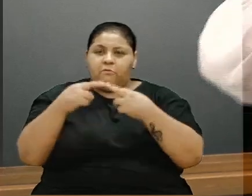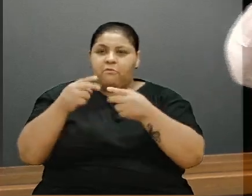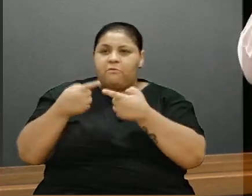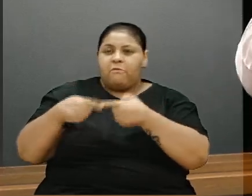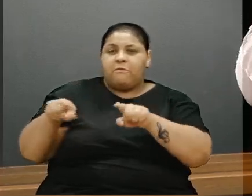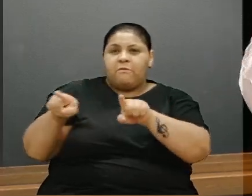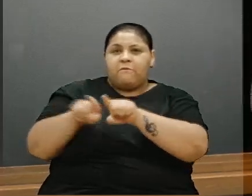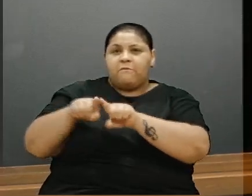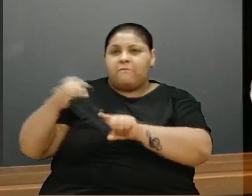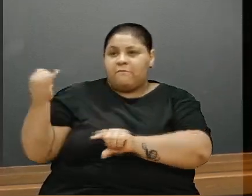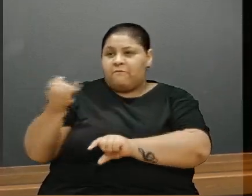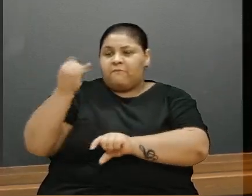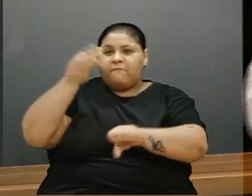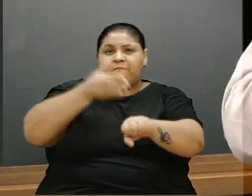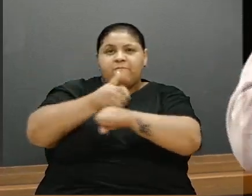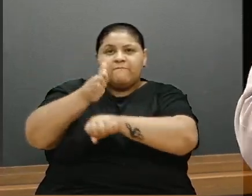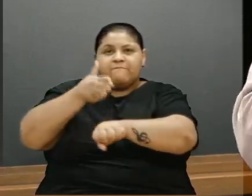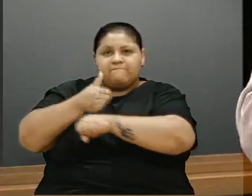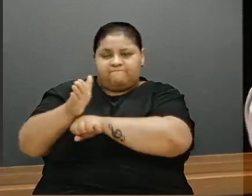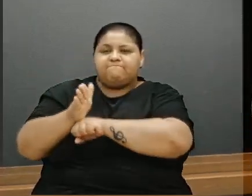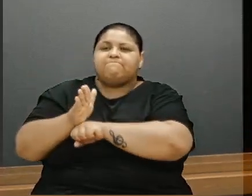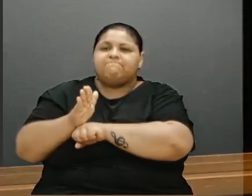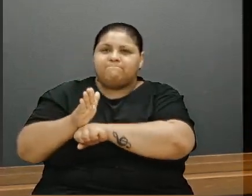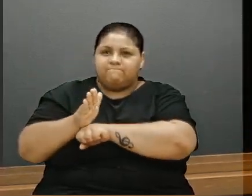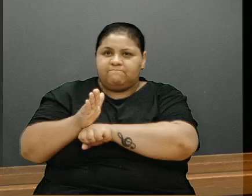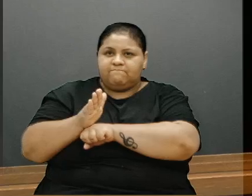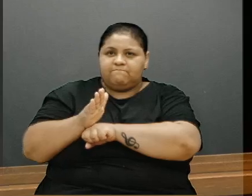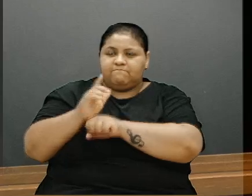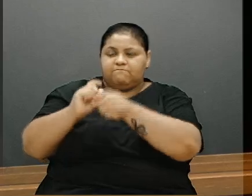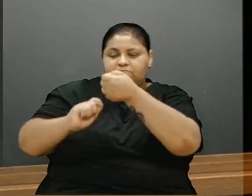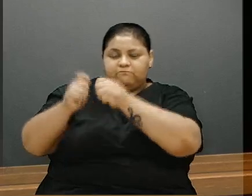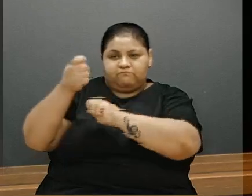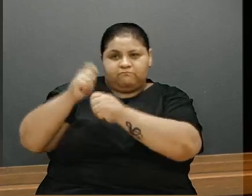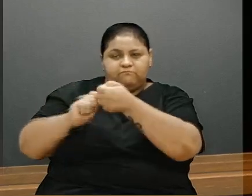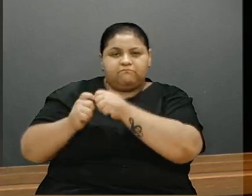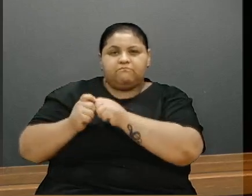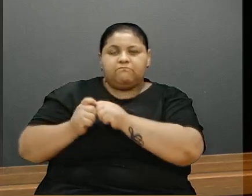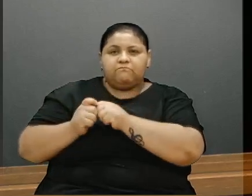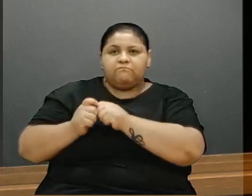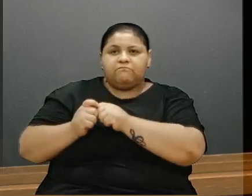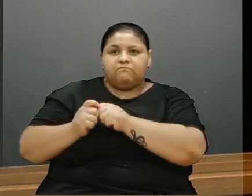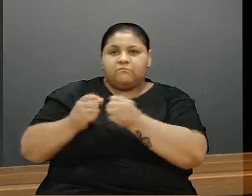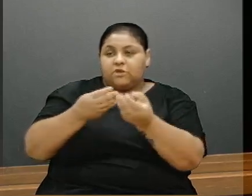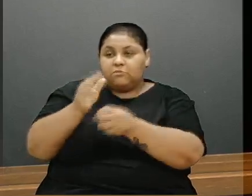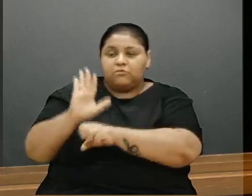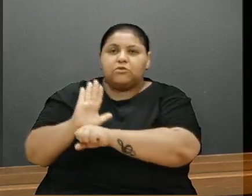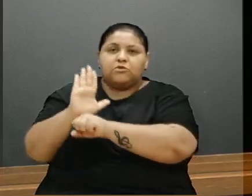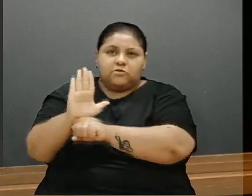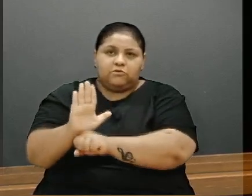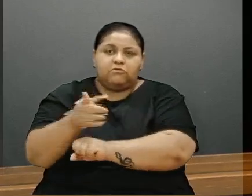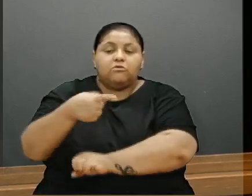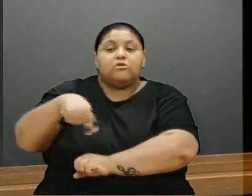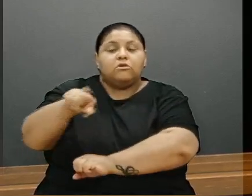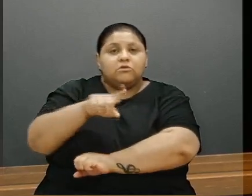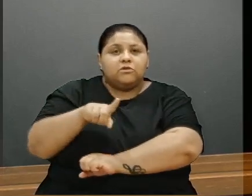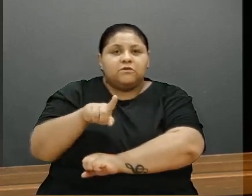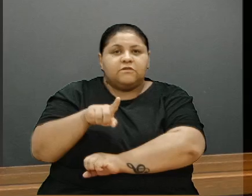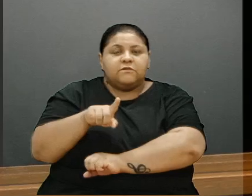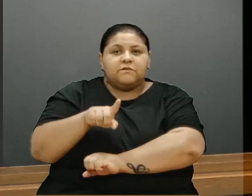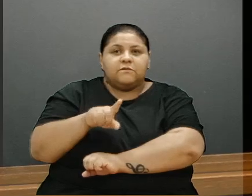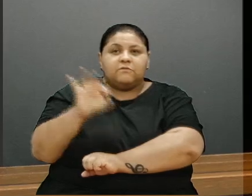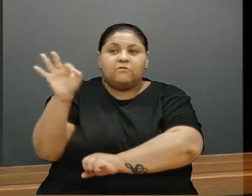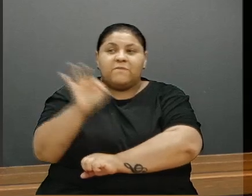com uma importante participação das sistemistas dessas indústrias que muito auxiliaram. E nós chegamos em uma